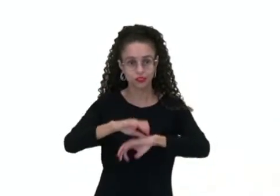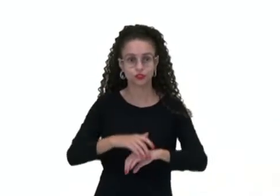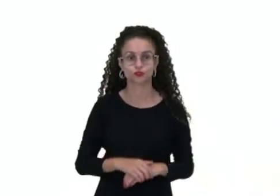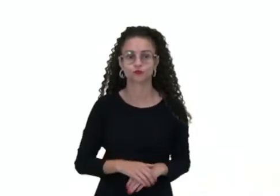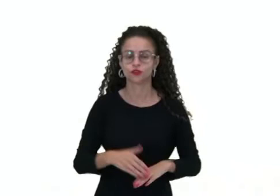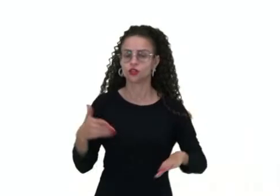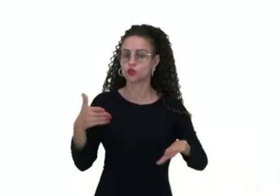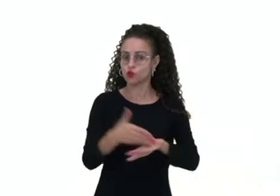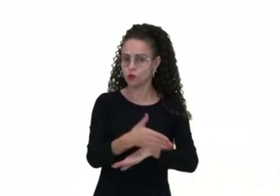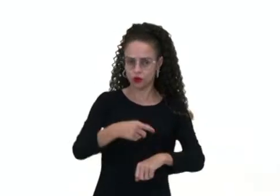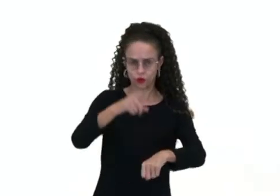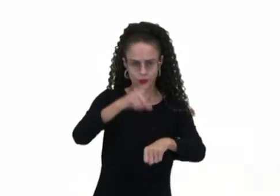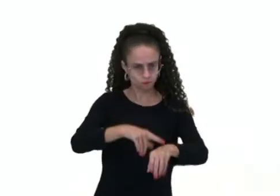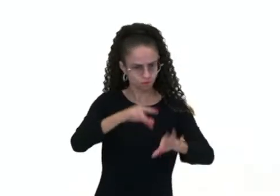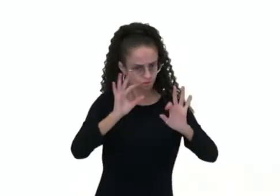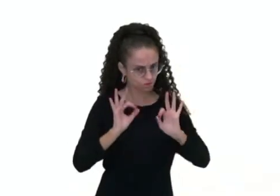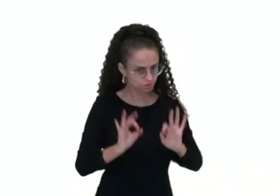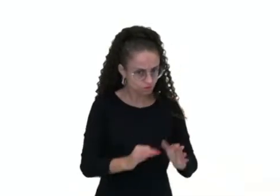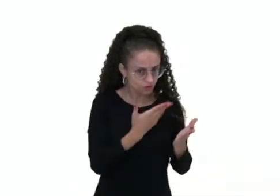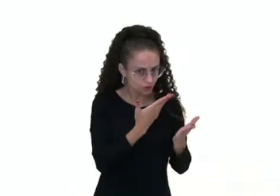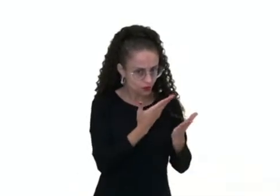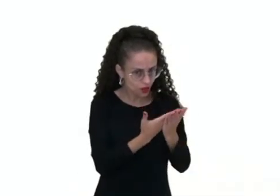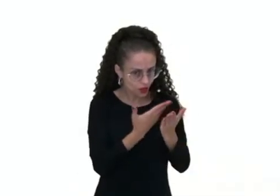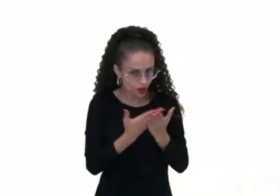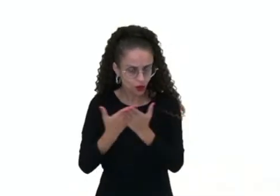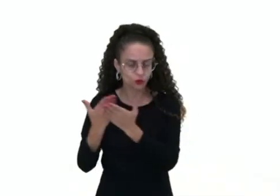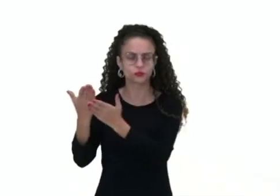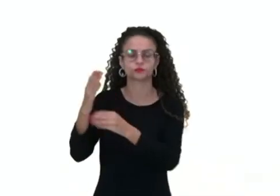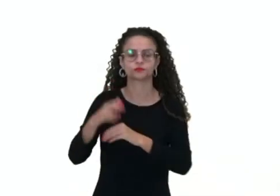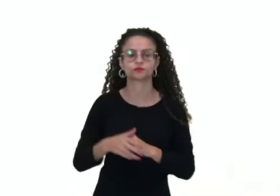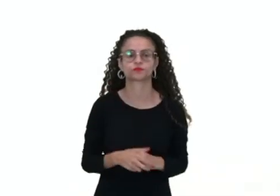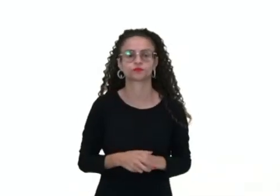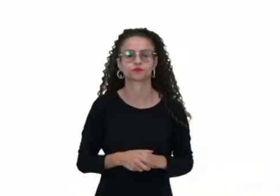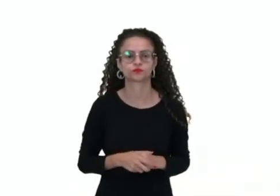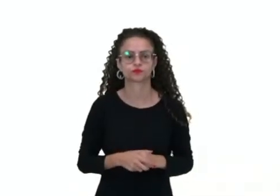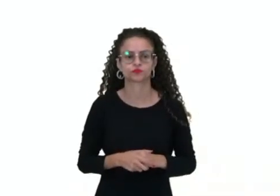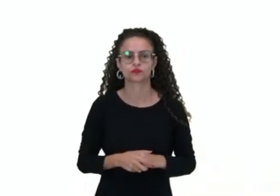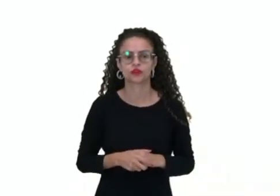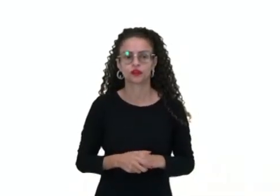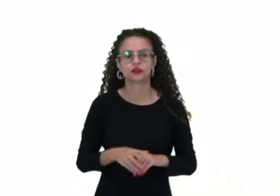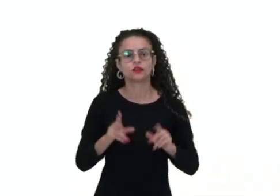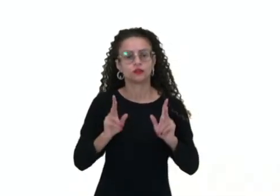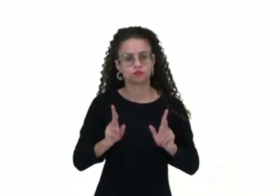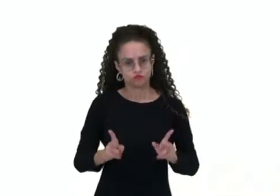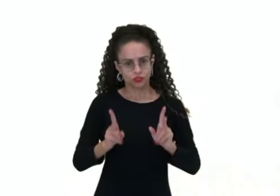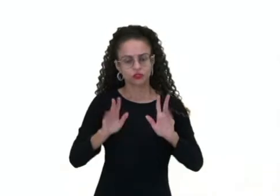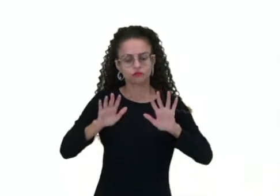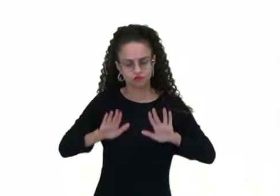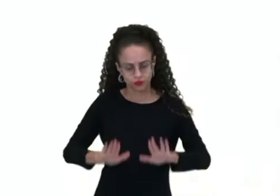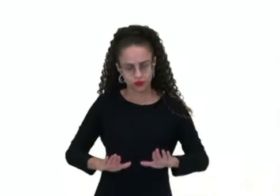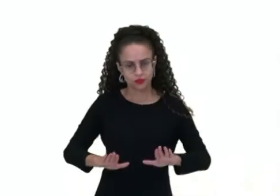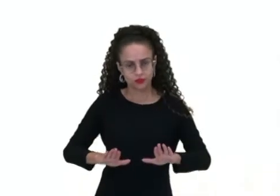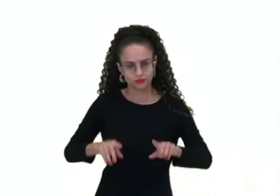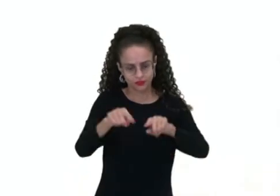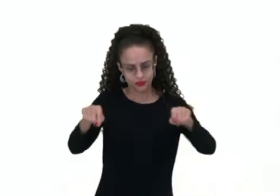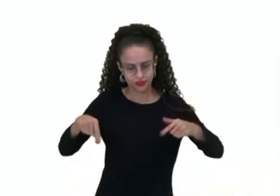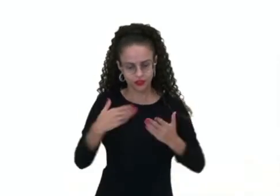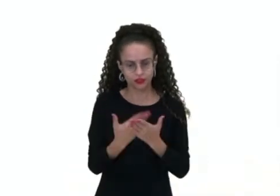Comparecer pontualmente às aulas e demais atividades escolares e manter-se em sala durante o período das